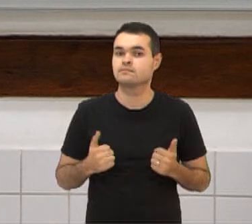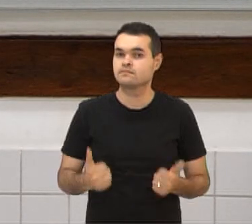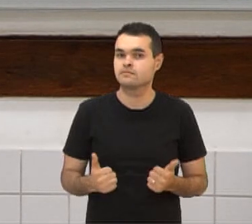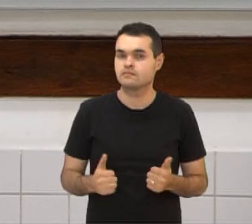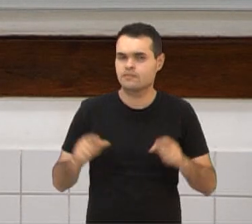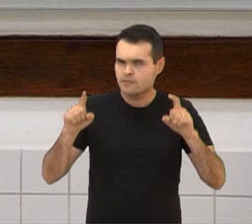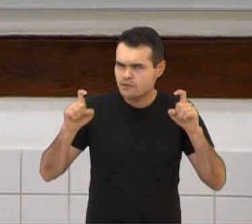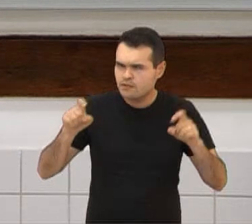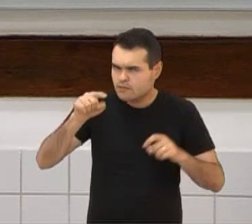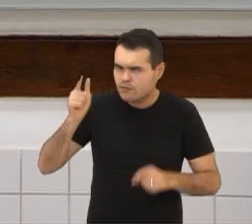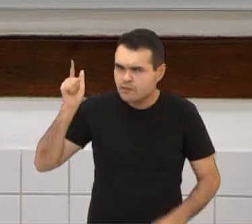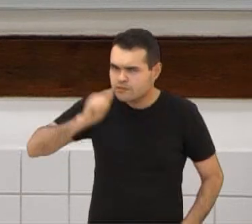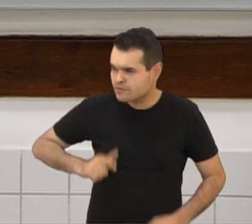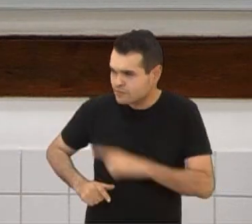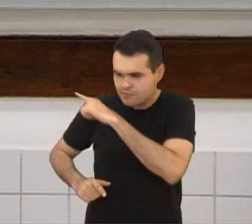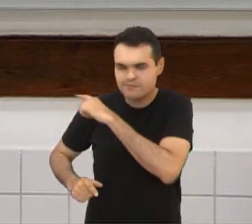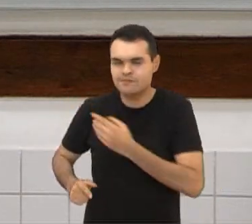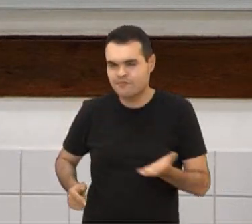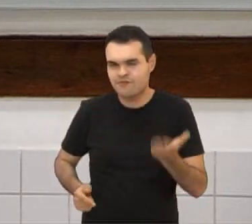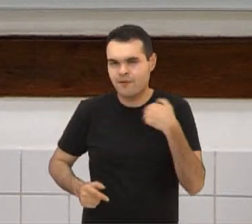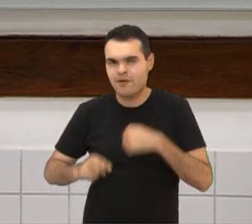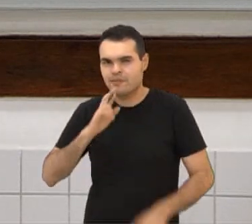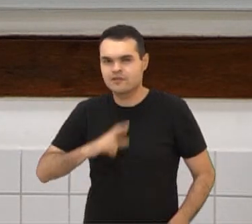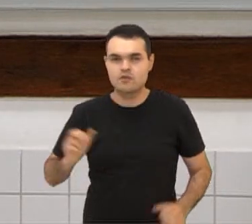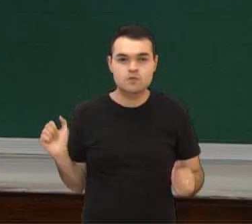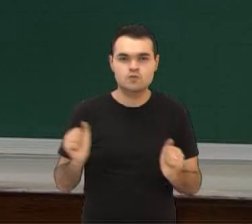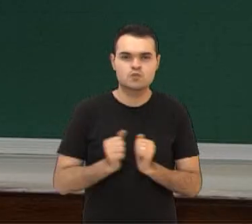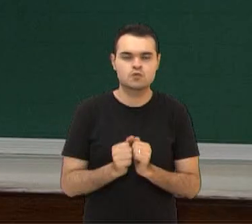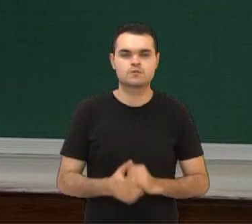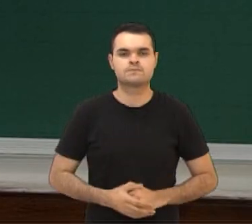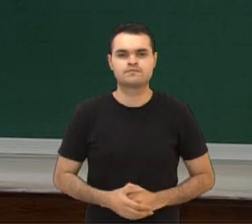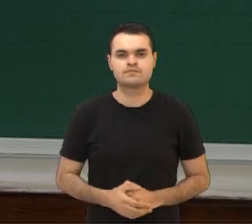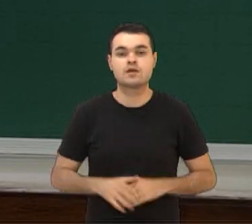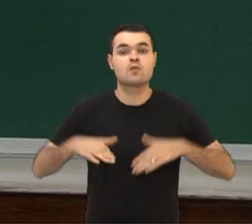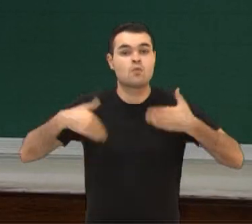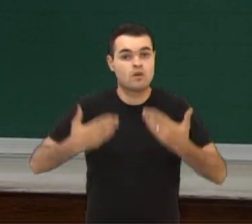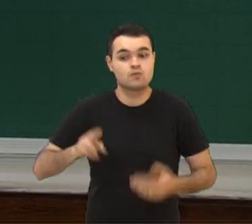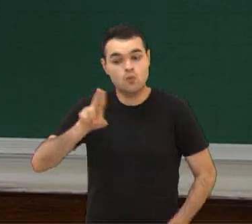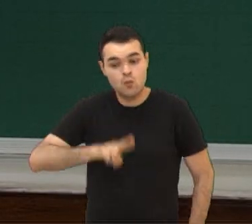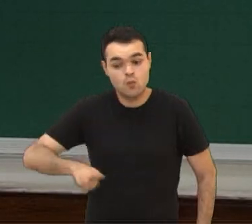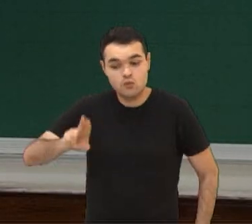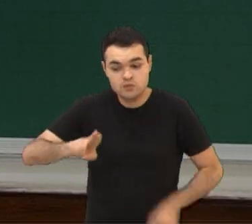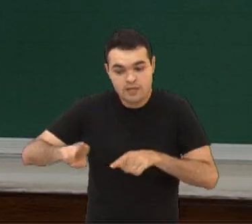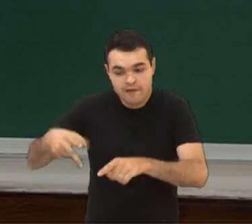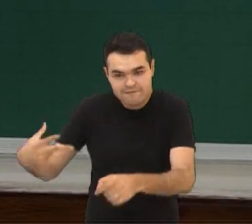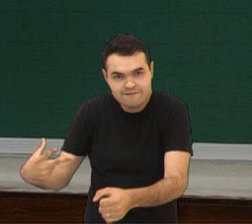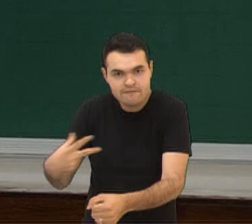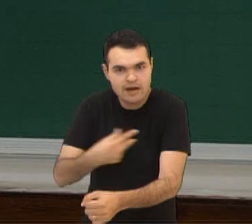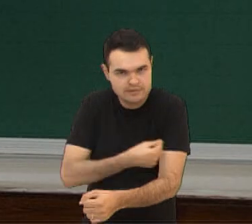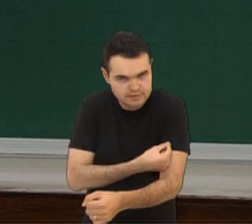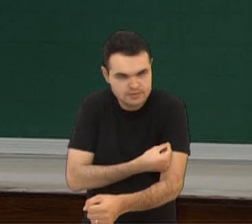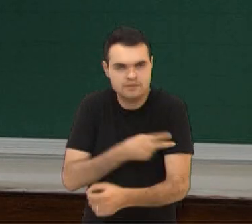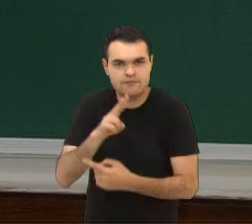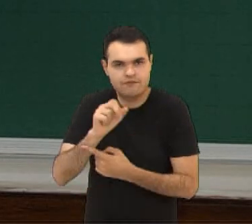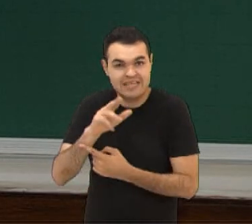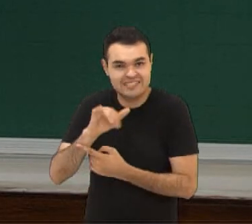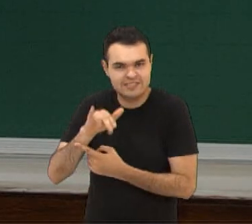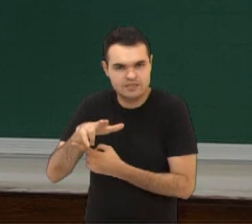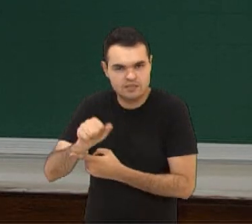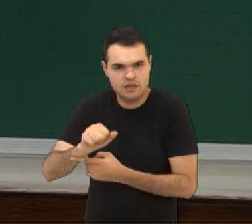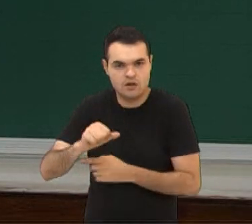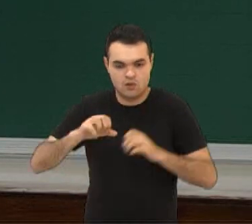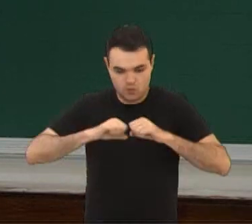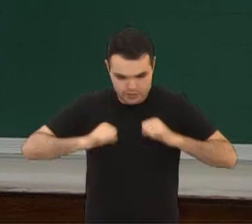Será que você conseguiu? Vamos responder aqui junto? Olha só. Quando se usa vacina, o sistema de